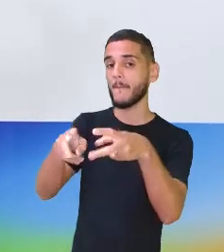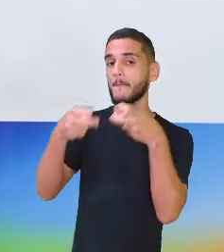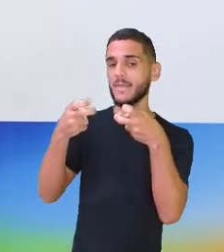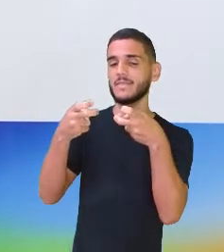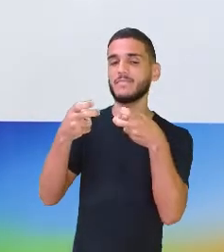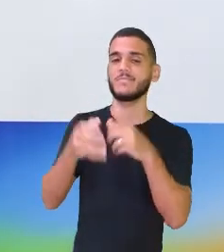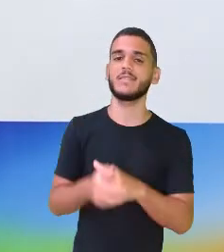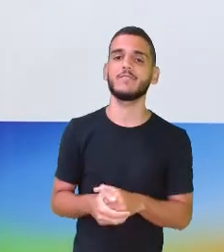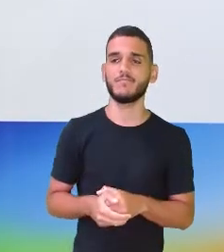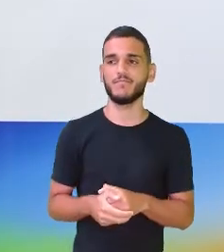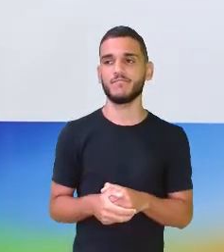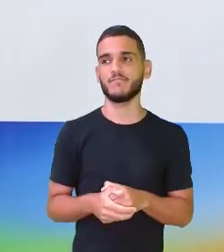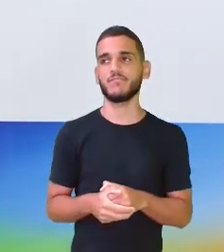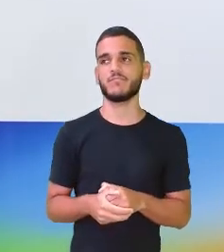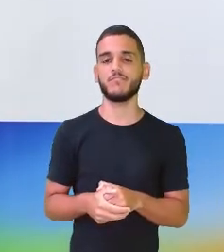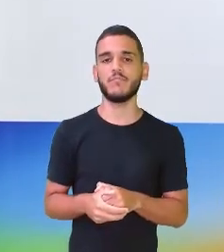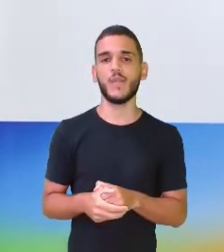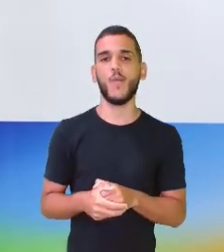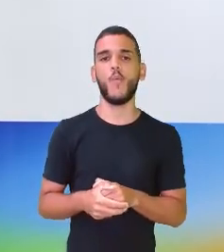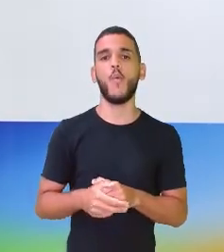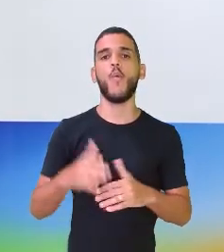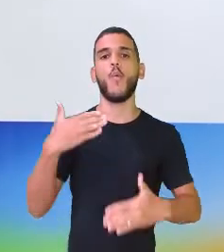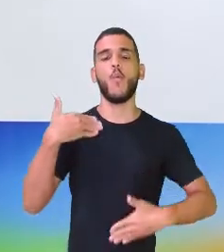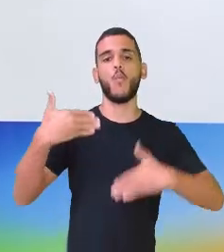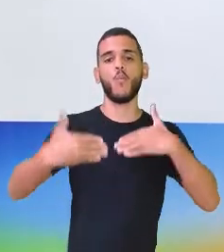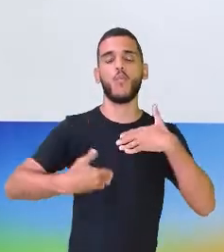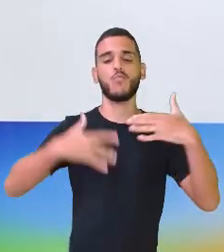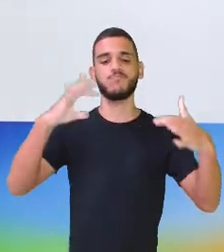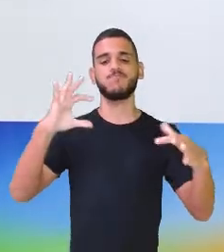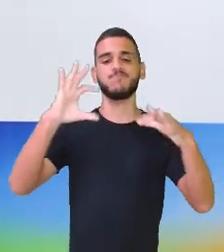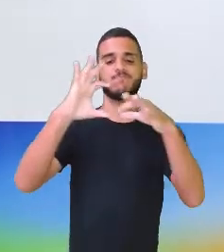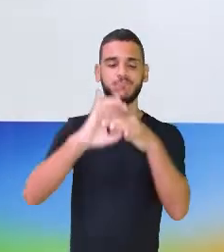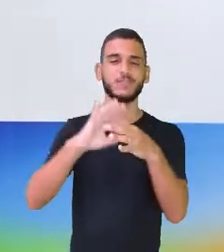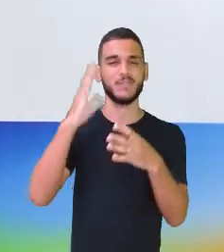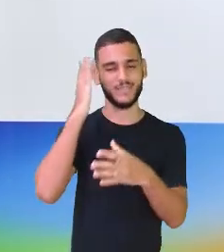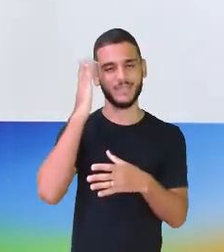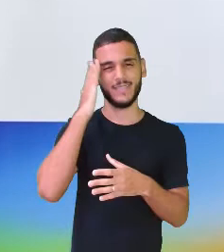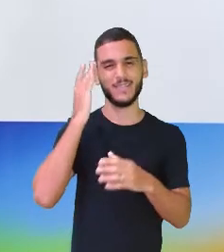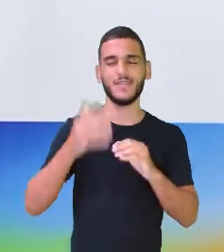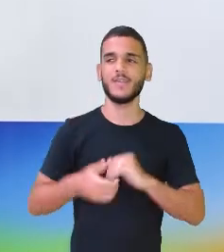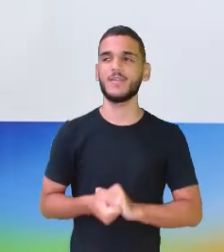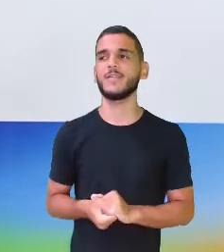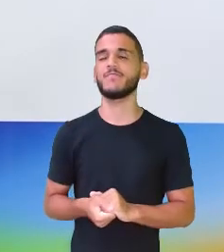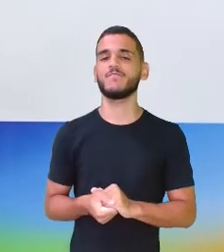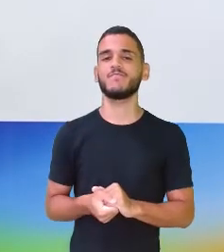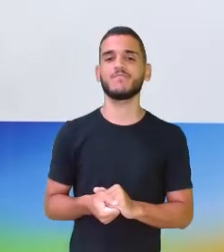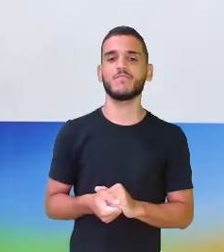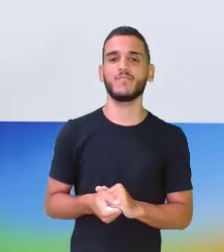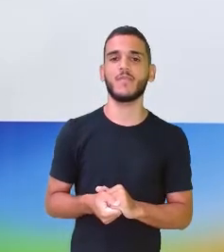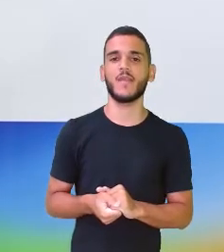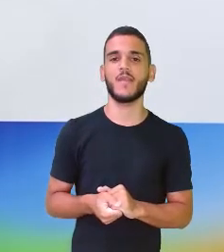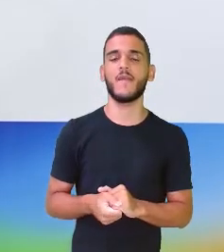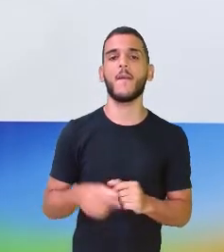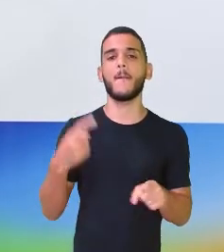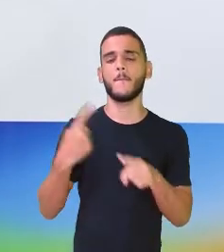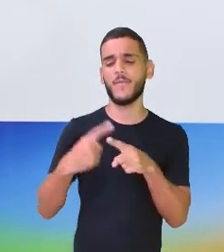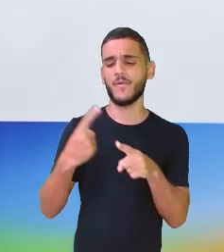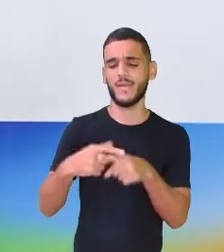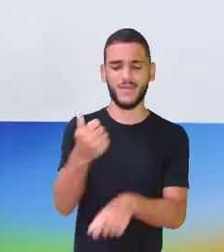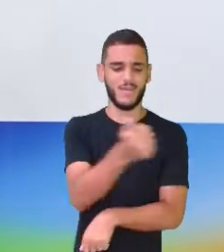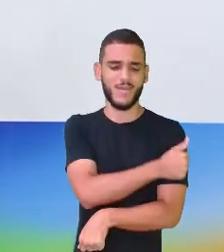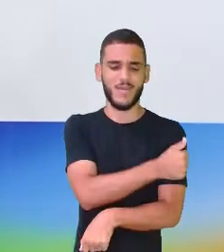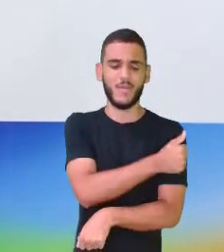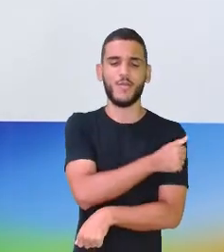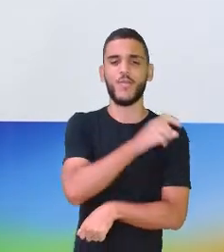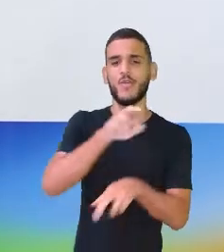possa integrar de verdade, nas diferentes atividades que a gente propõe, esse olhar para a inteireza do estudante.